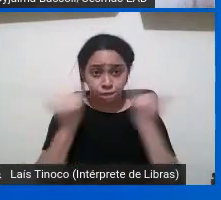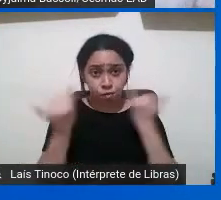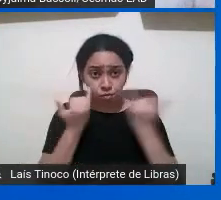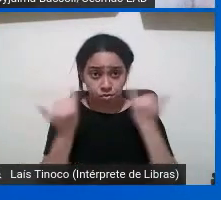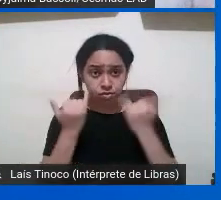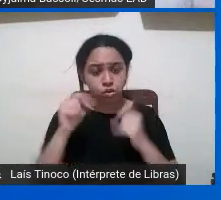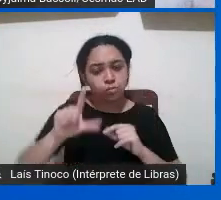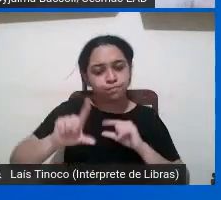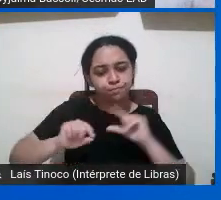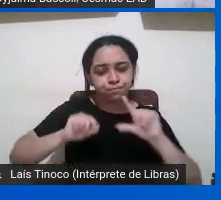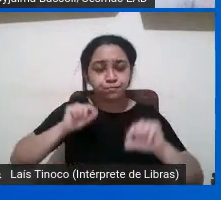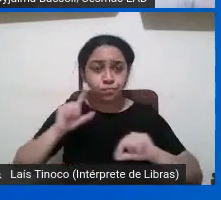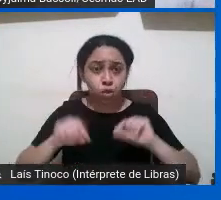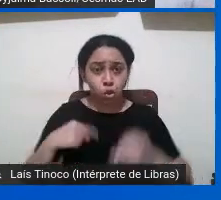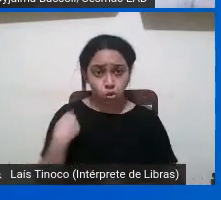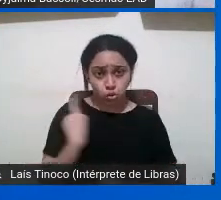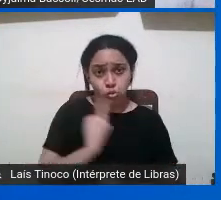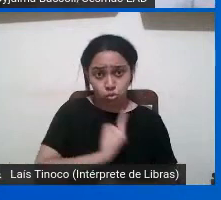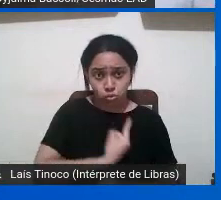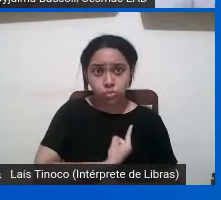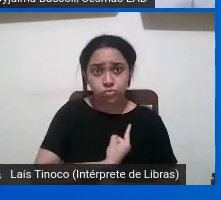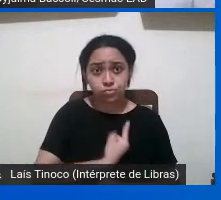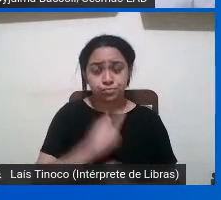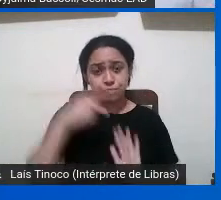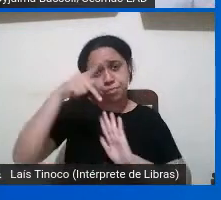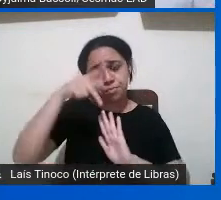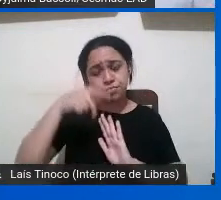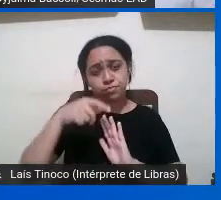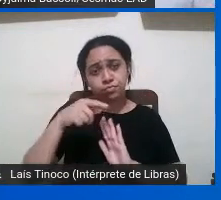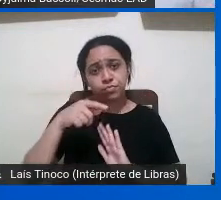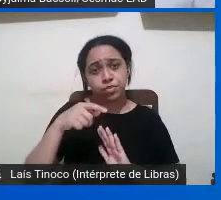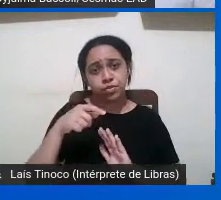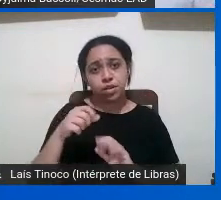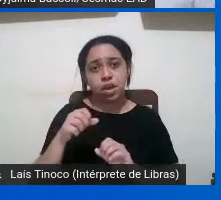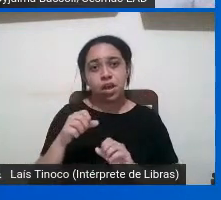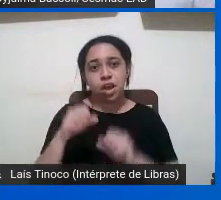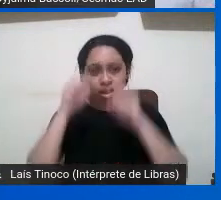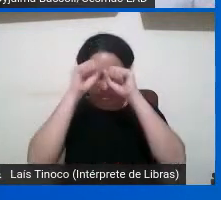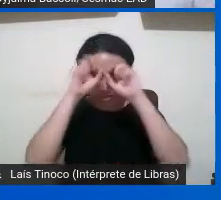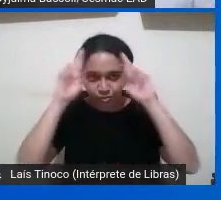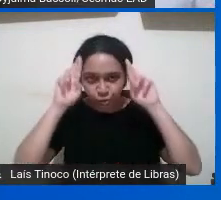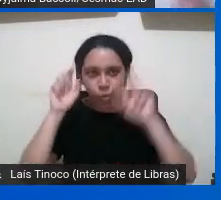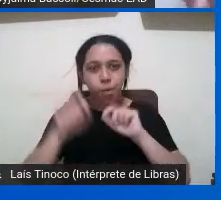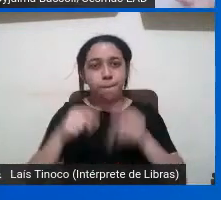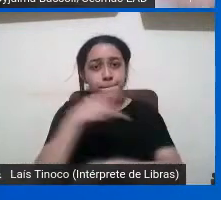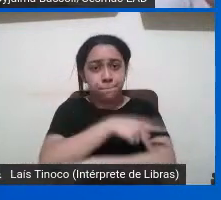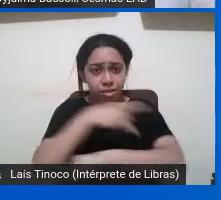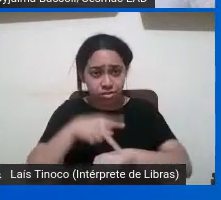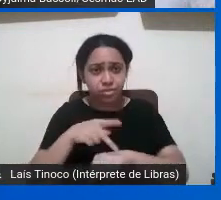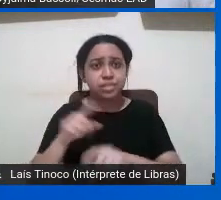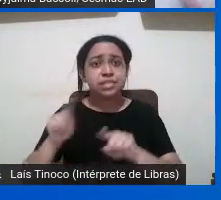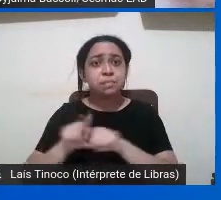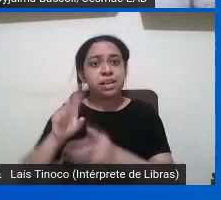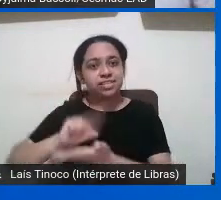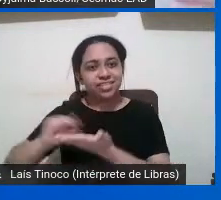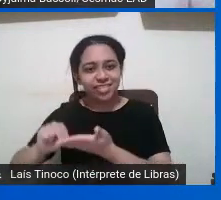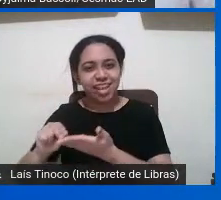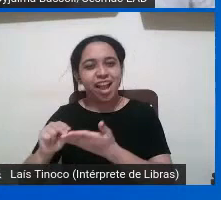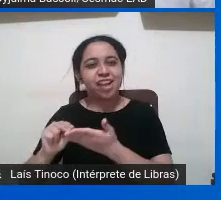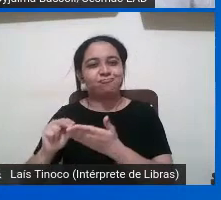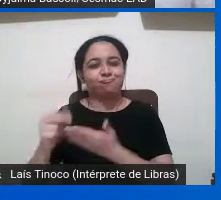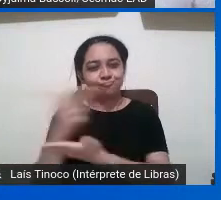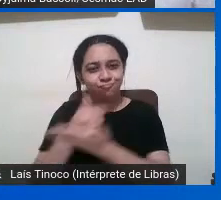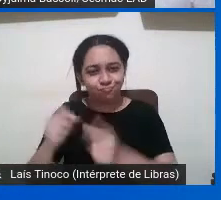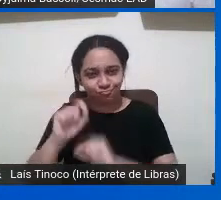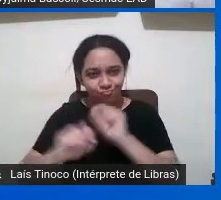selecionadas pelo nosso projeto pelo nosso assessor pedagógico e pelo design instrucional e ele vem com essa expectativa